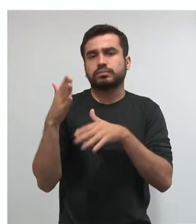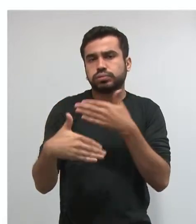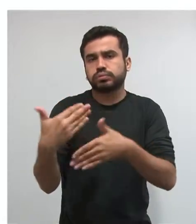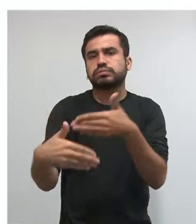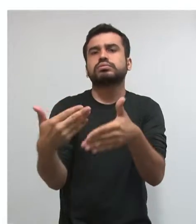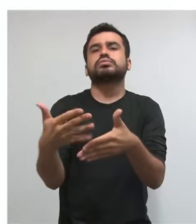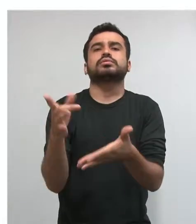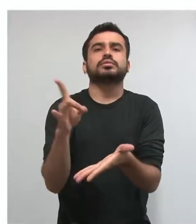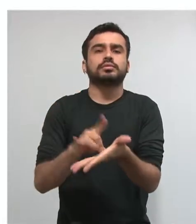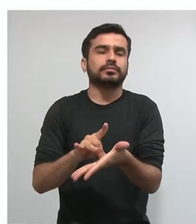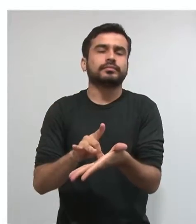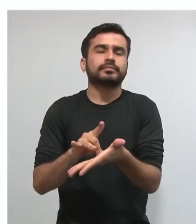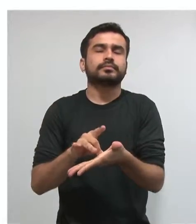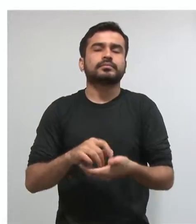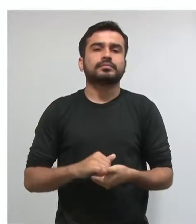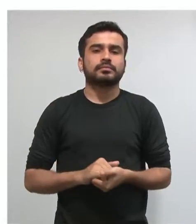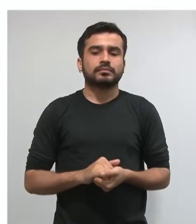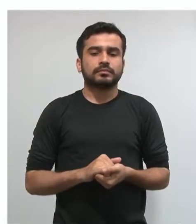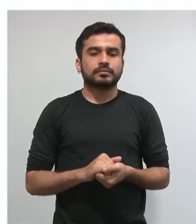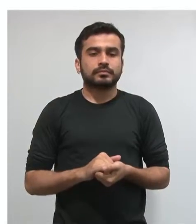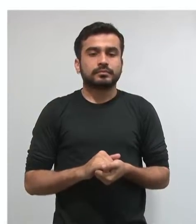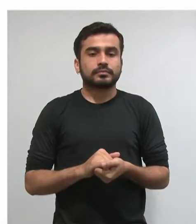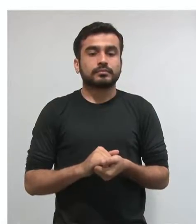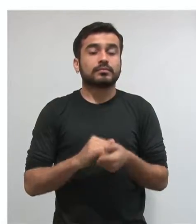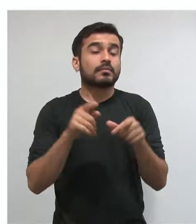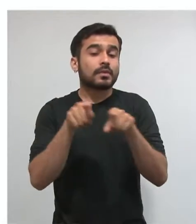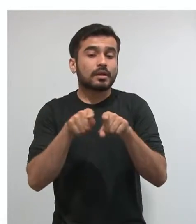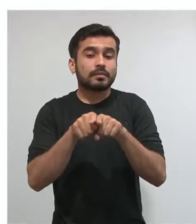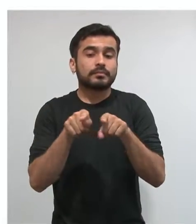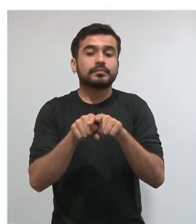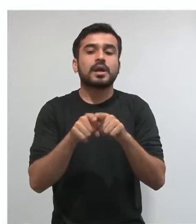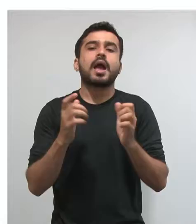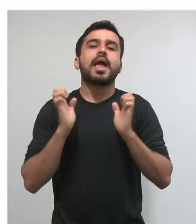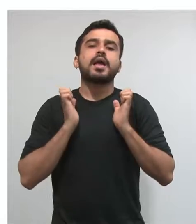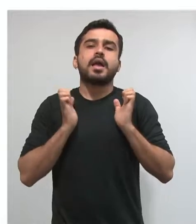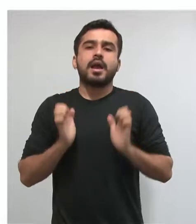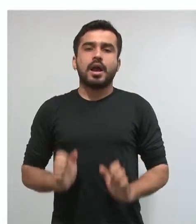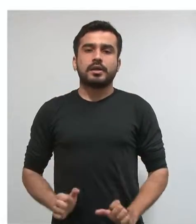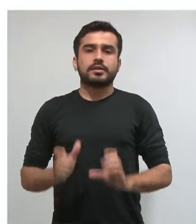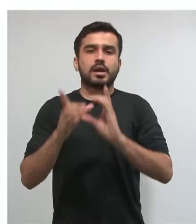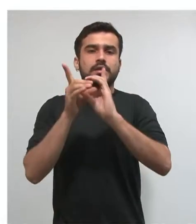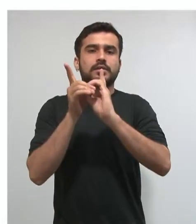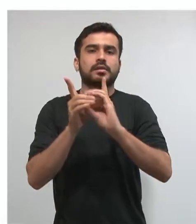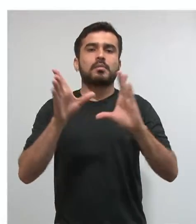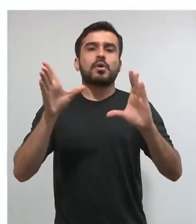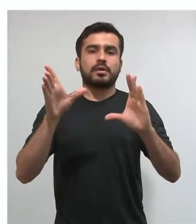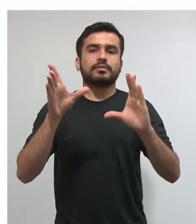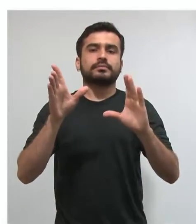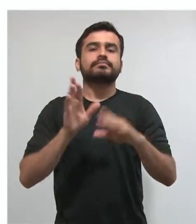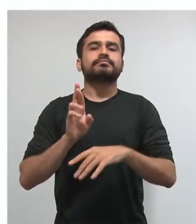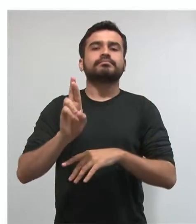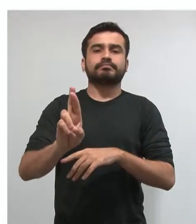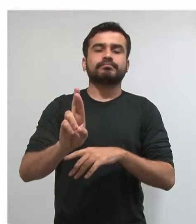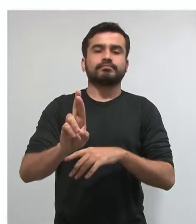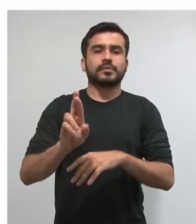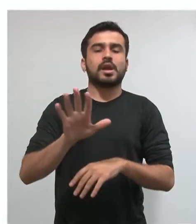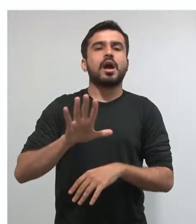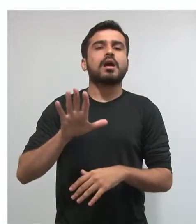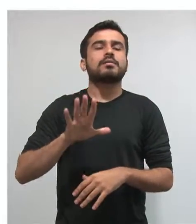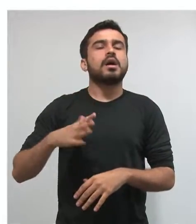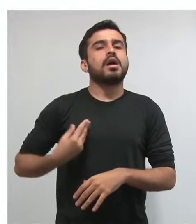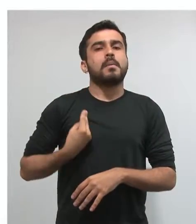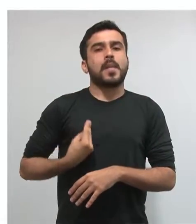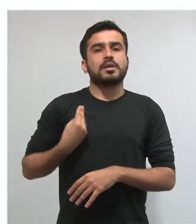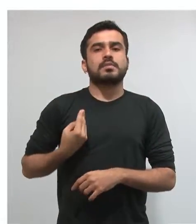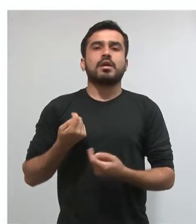políticas elas aconteçam de fato, certo? A gente tem ética democrática, né, representada pela participação, deliberação